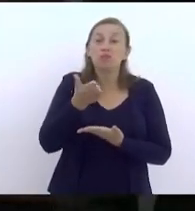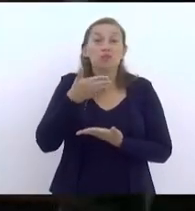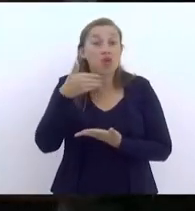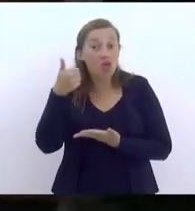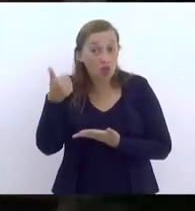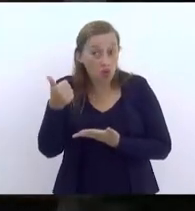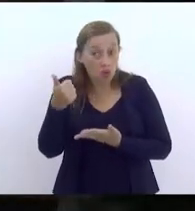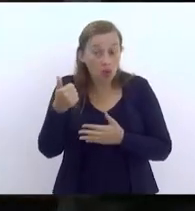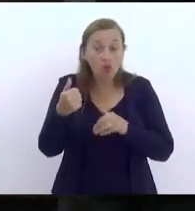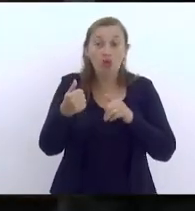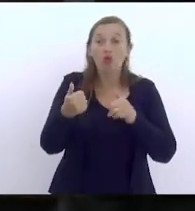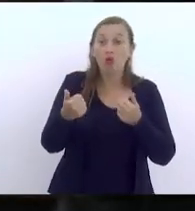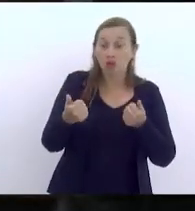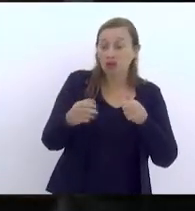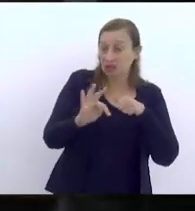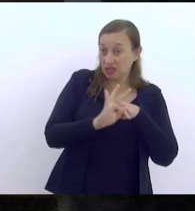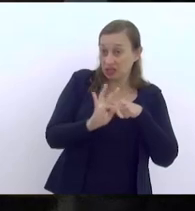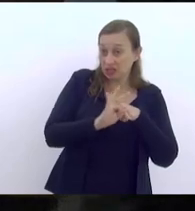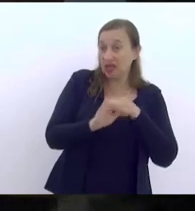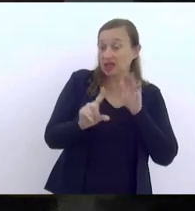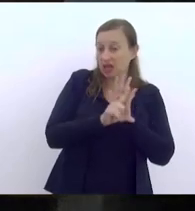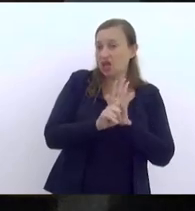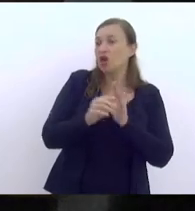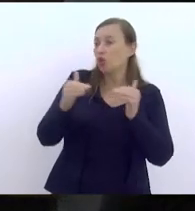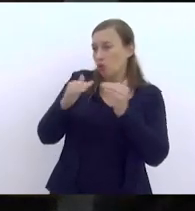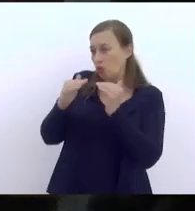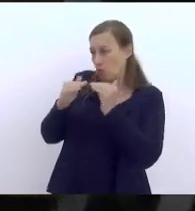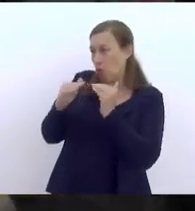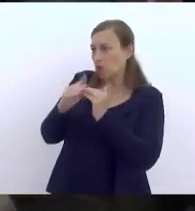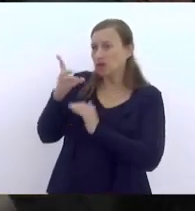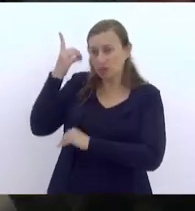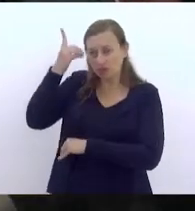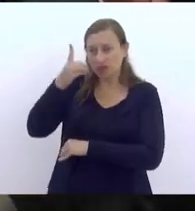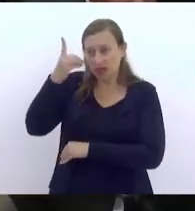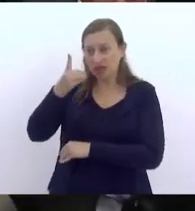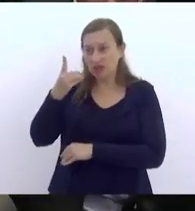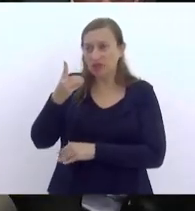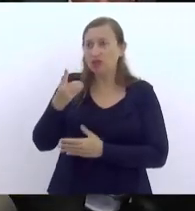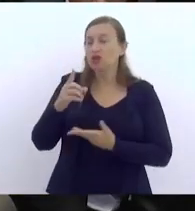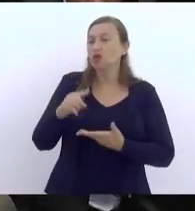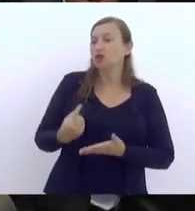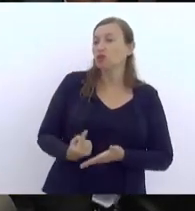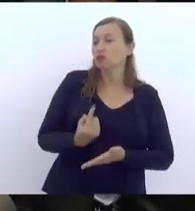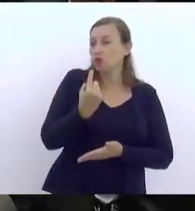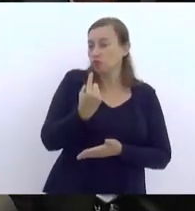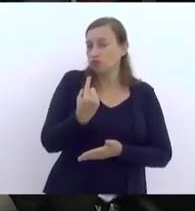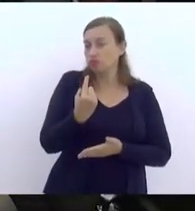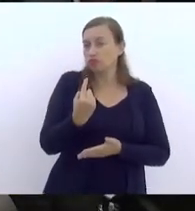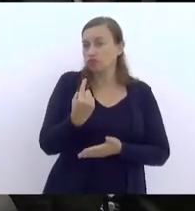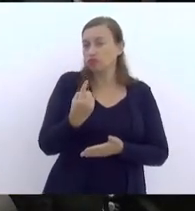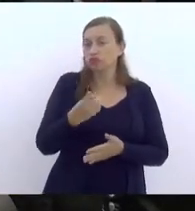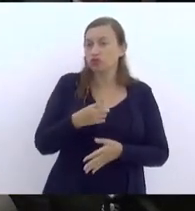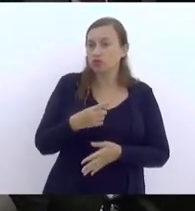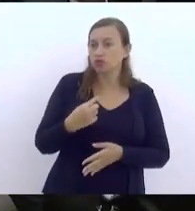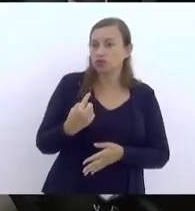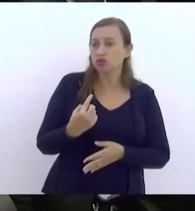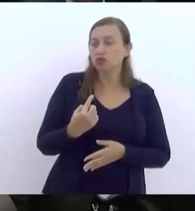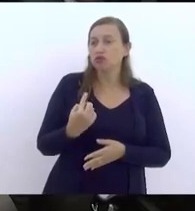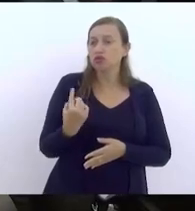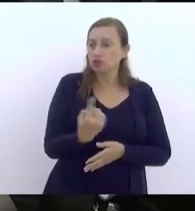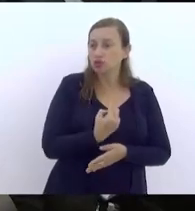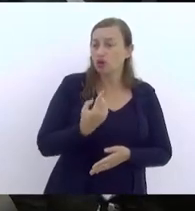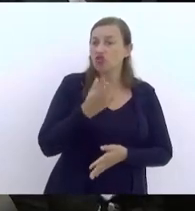da técnica legislativa. Eu concordo com a senhora, deputada. Quando algum diploma legislativo ele já prevê